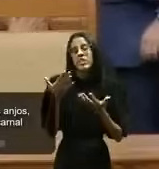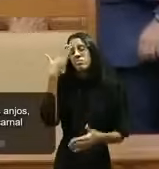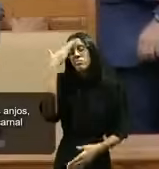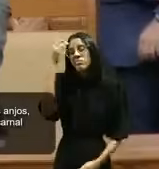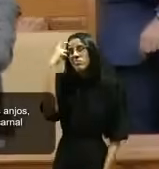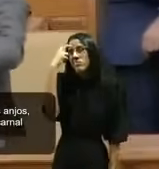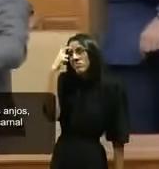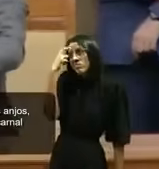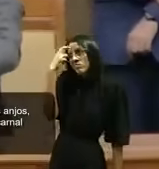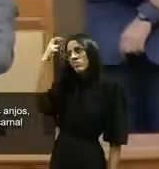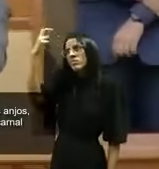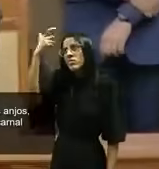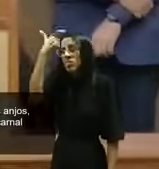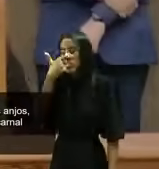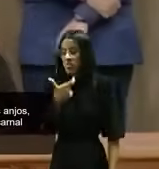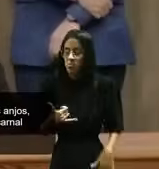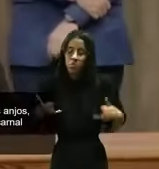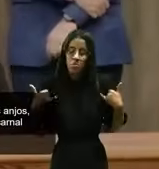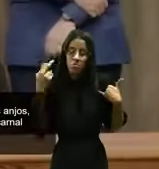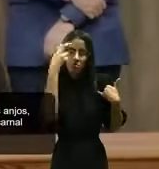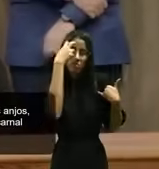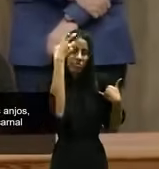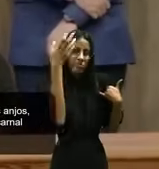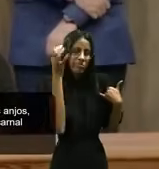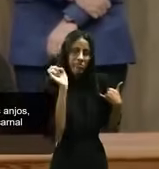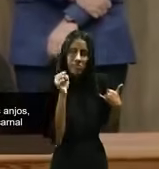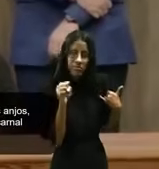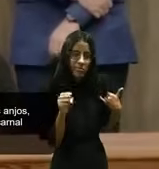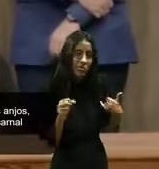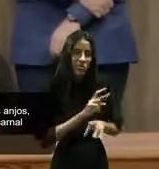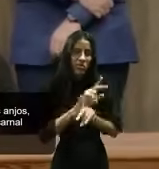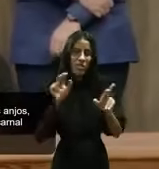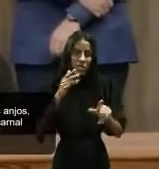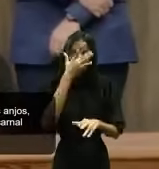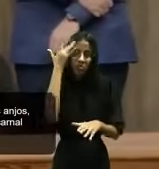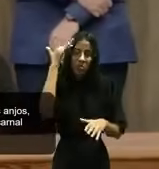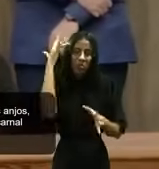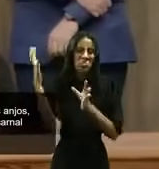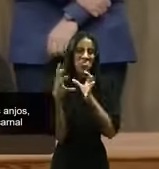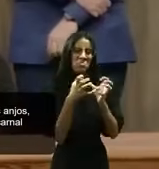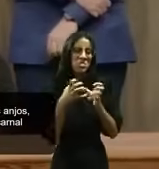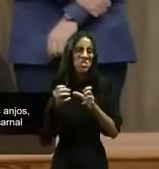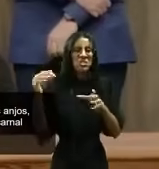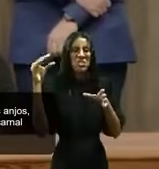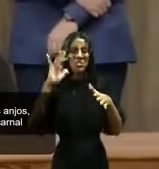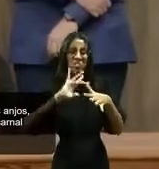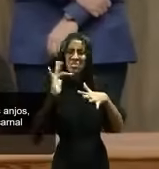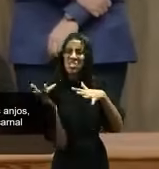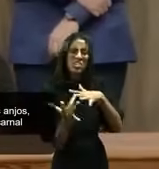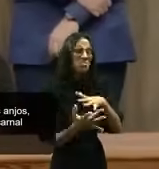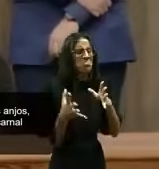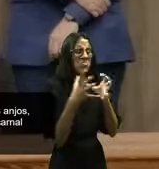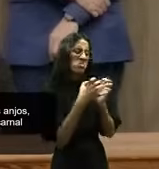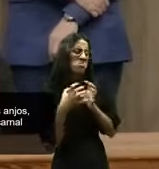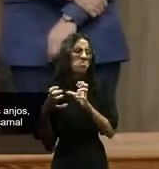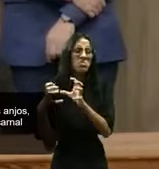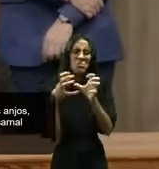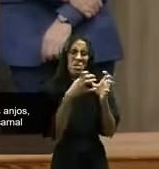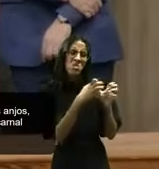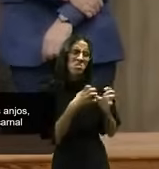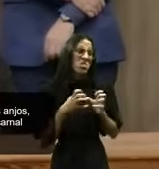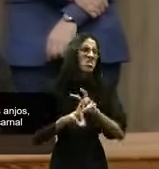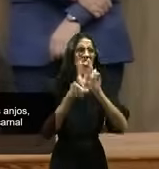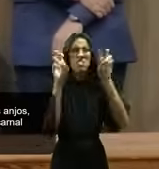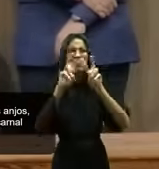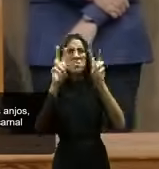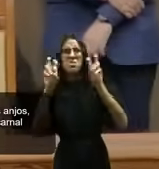de Deus é tem uns irmãos que fica aí na internet discutindo pré-tribulacionismo discutindo não sei o qu discutindo arrebatamento